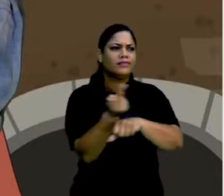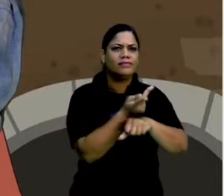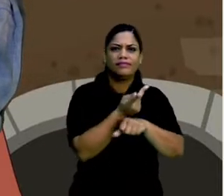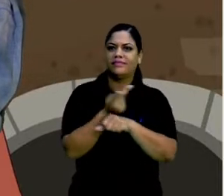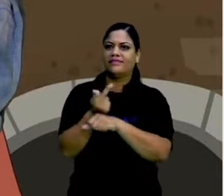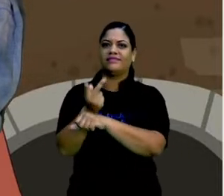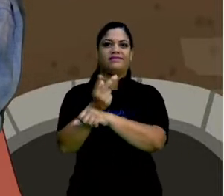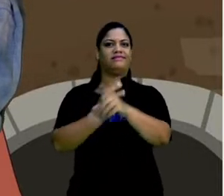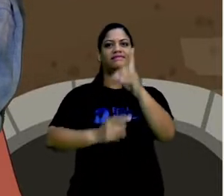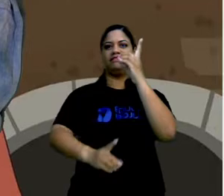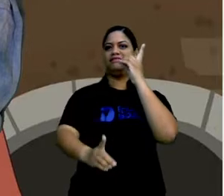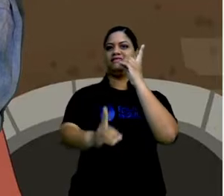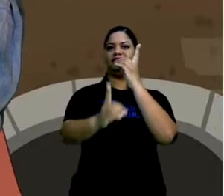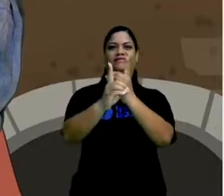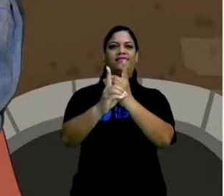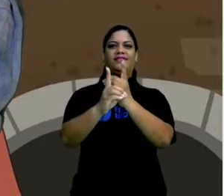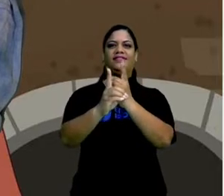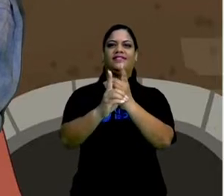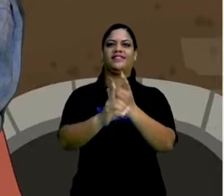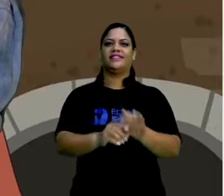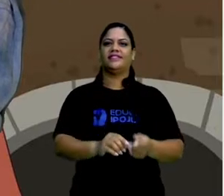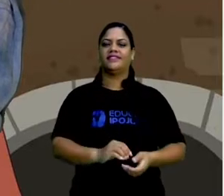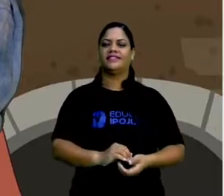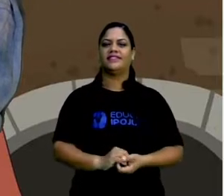e não encontrava aquele menino.